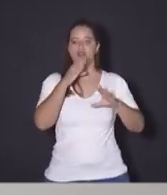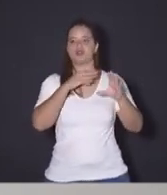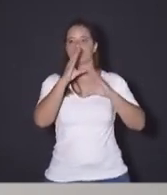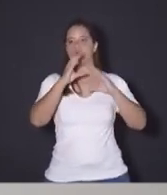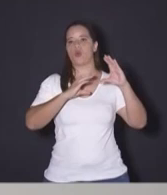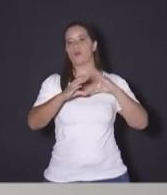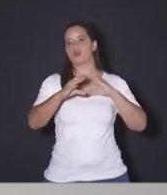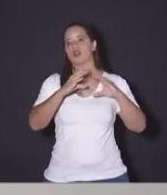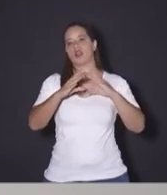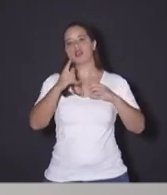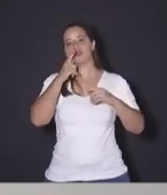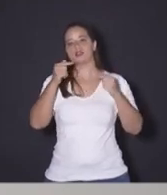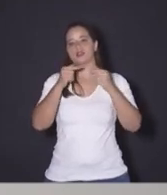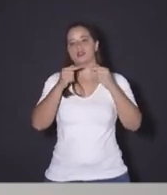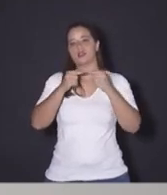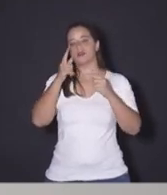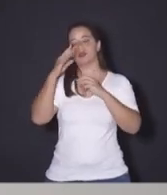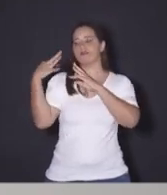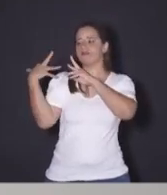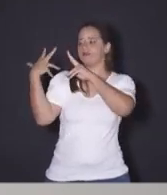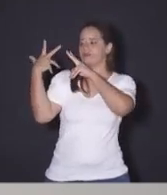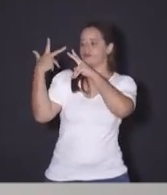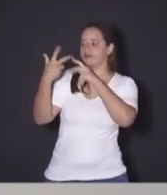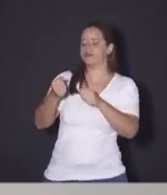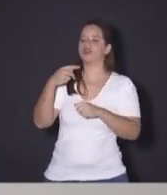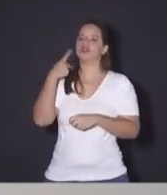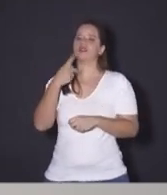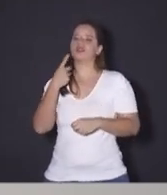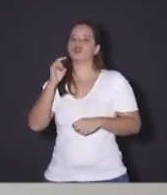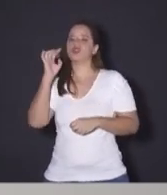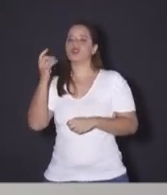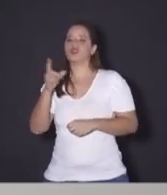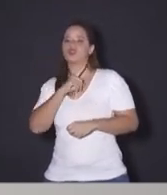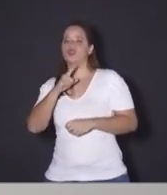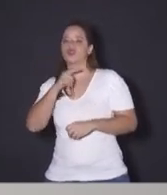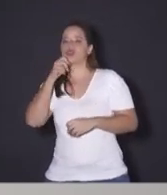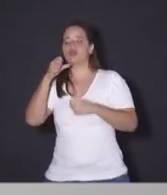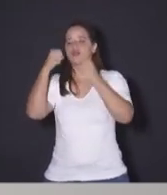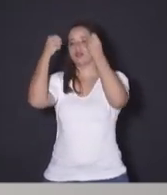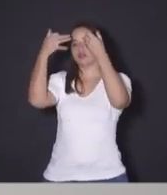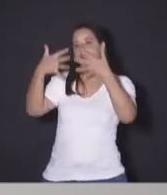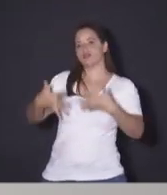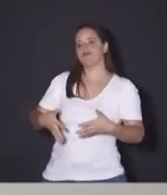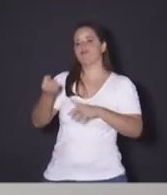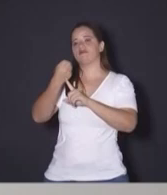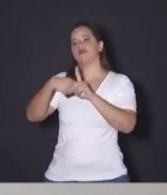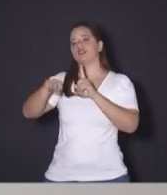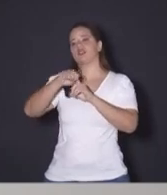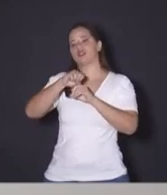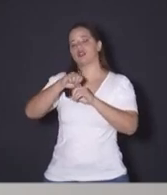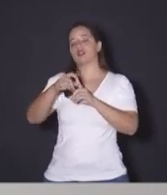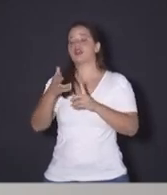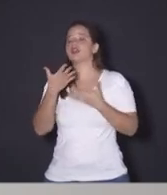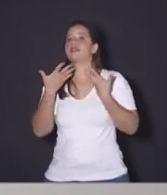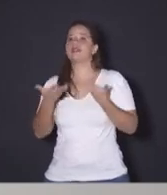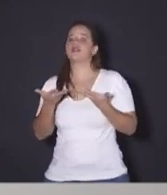que tem a ver também com a tradição política de você só tem uma anunciação política na nossa sociedade então